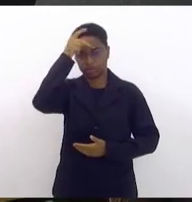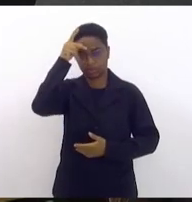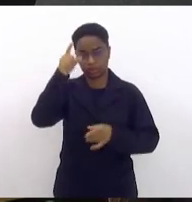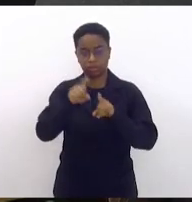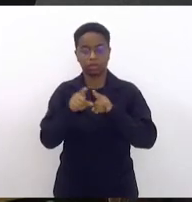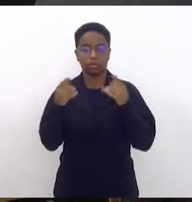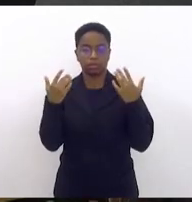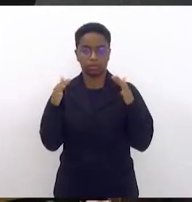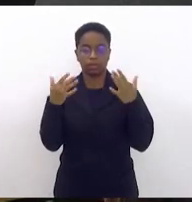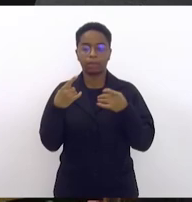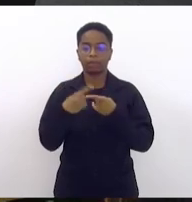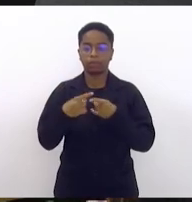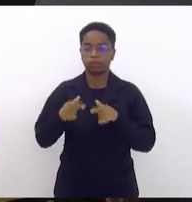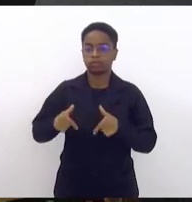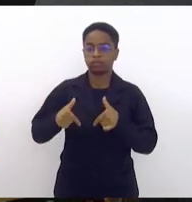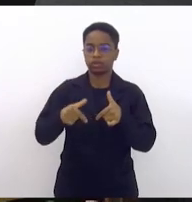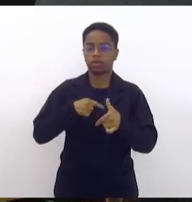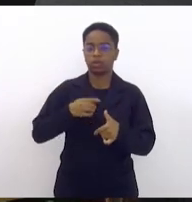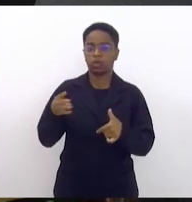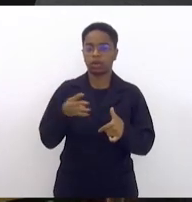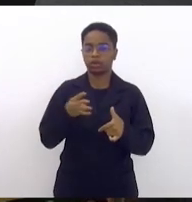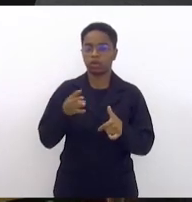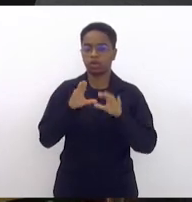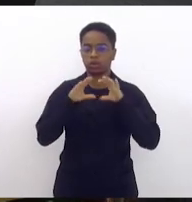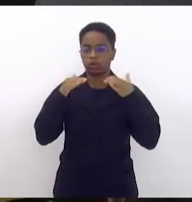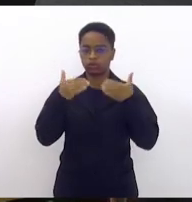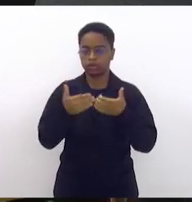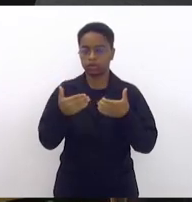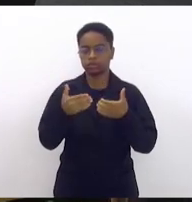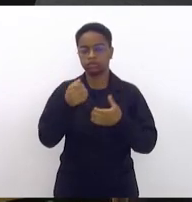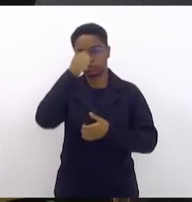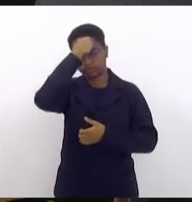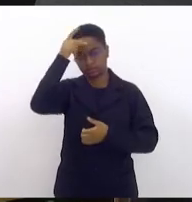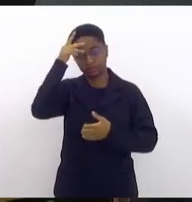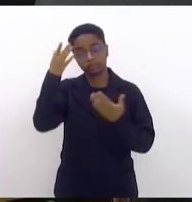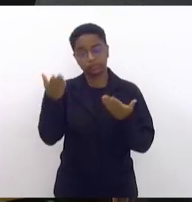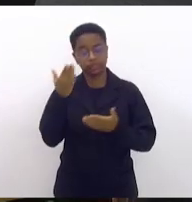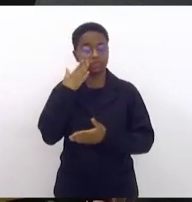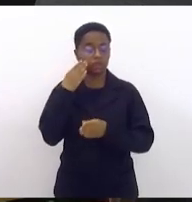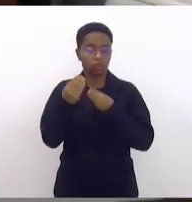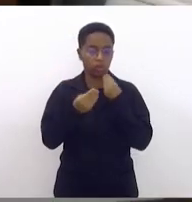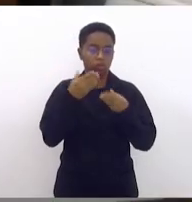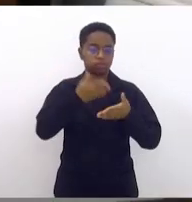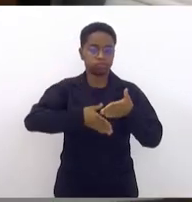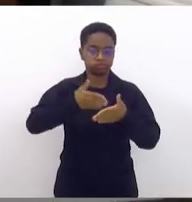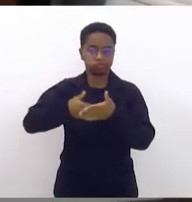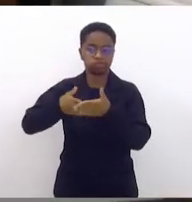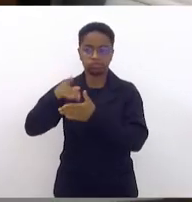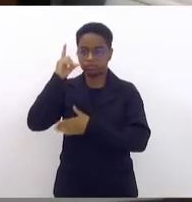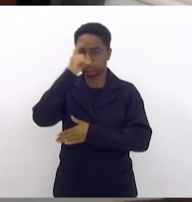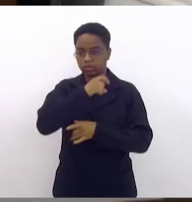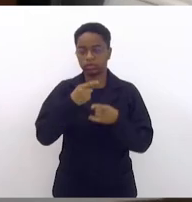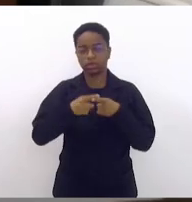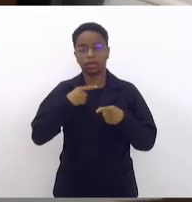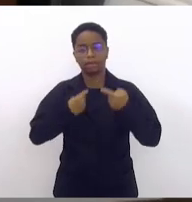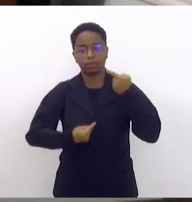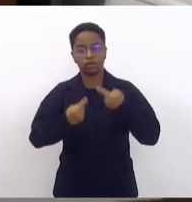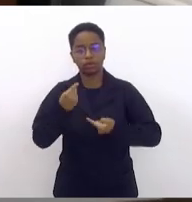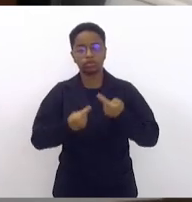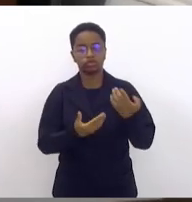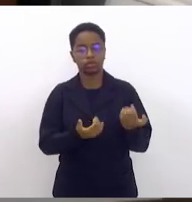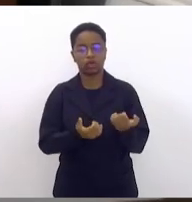conferência a gente teve 44 conferências municipais a gente sabe a dificuldade que os gestores encontrar a gente estava com a política de juventude muito